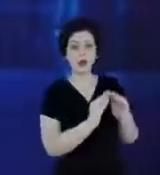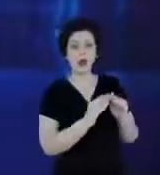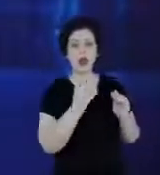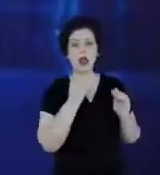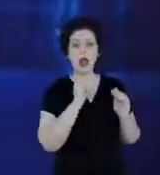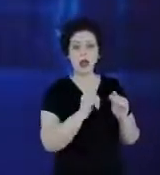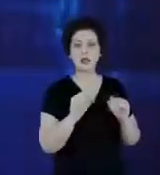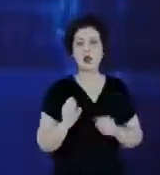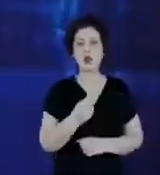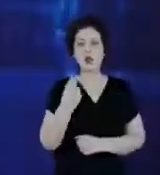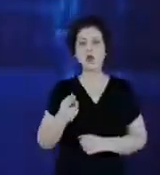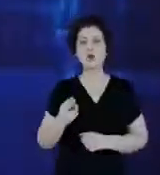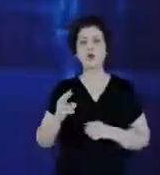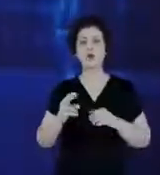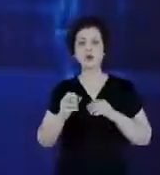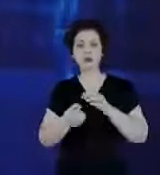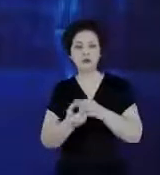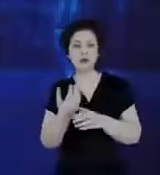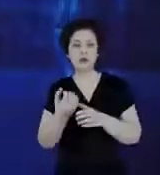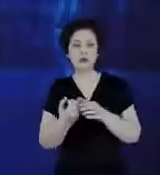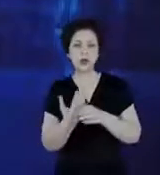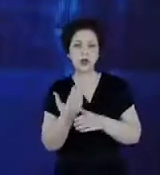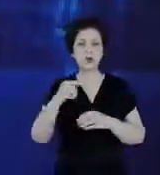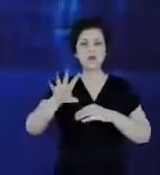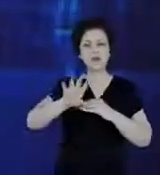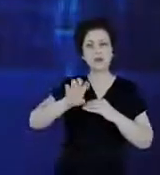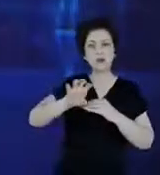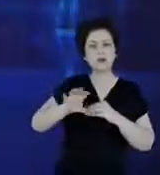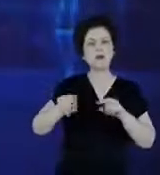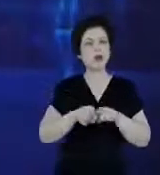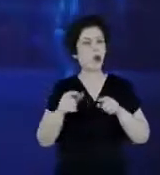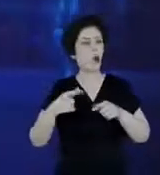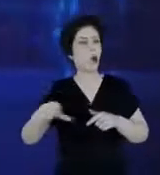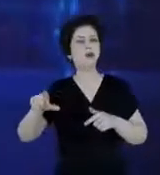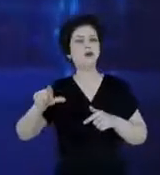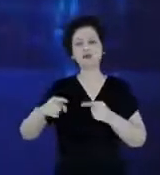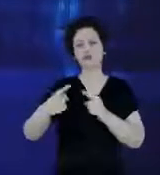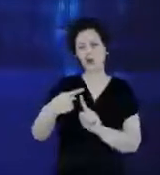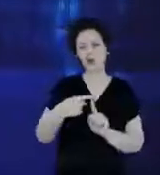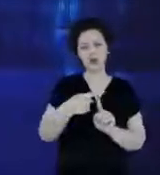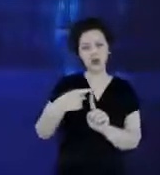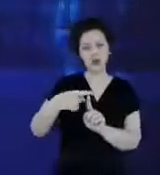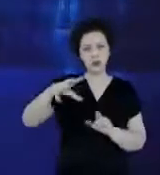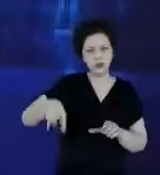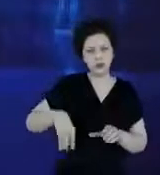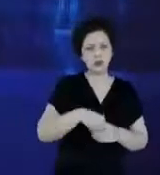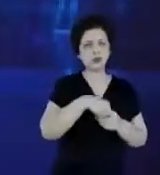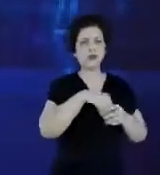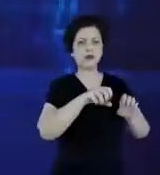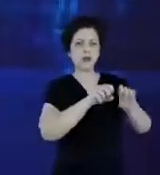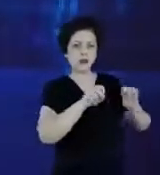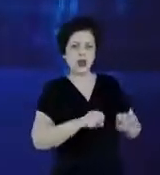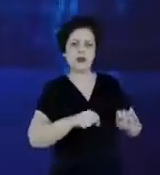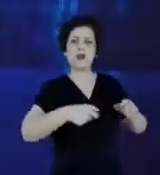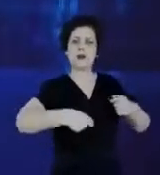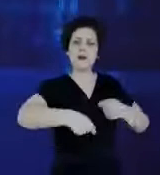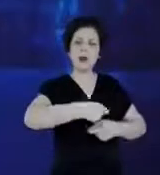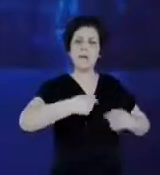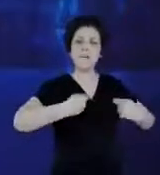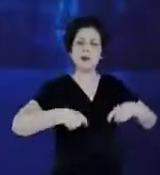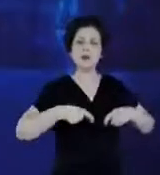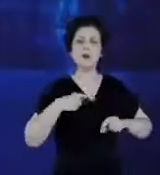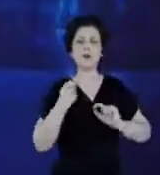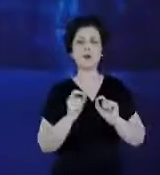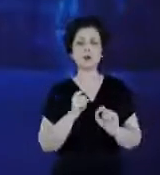ou sejam geradores, ou qualquer uma outra modalidade que vá se inserir no sistema, ele necessita de que a gente tenha possibilidade